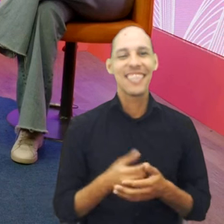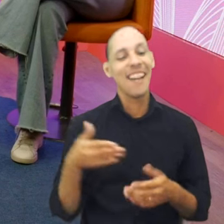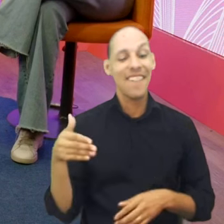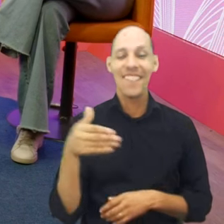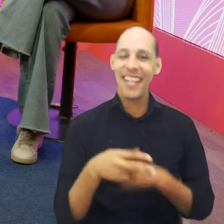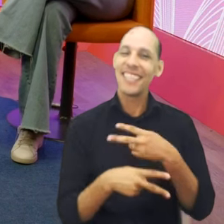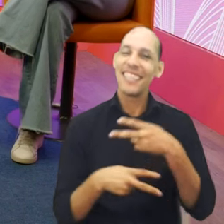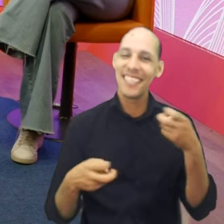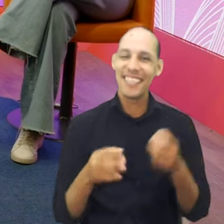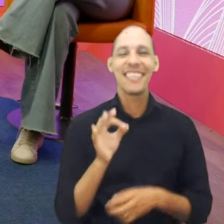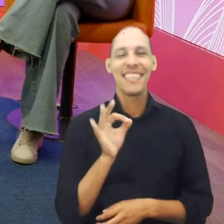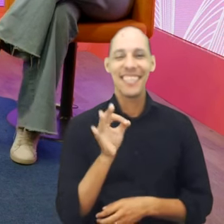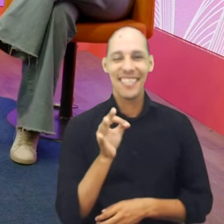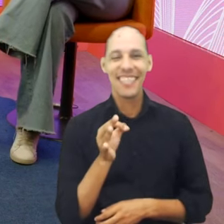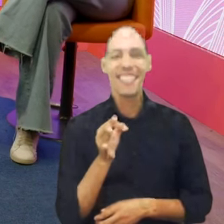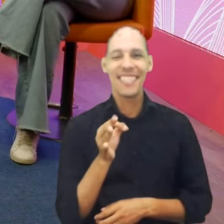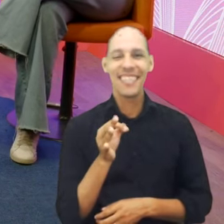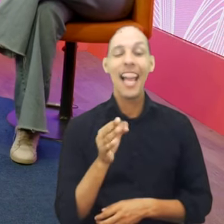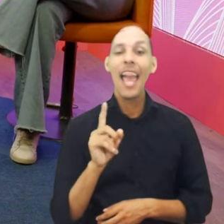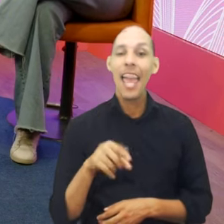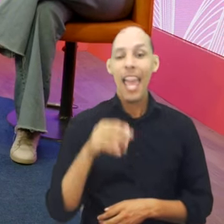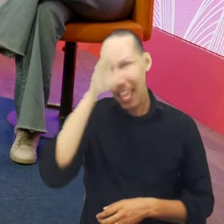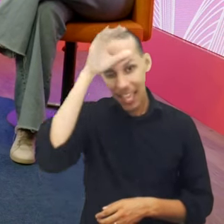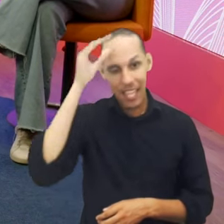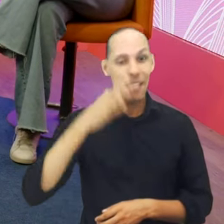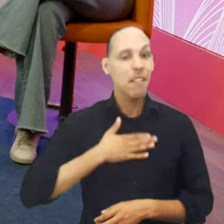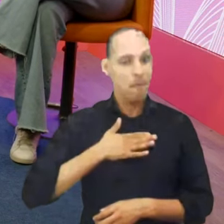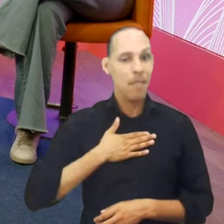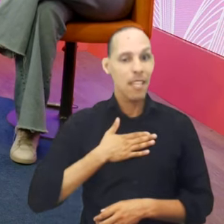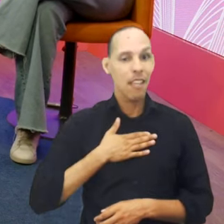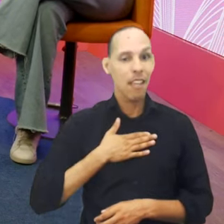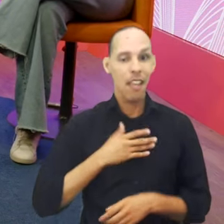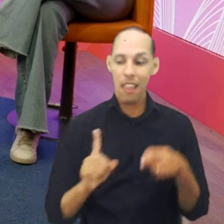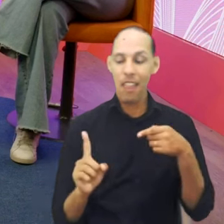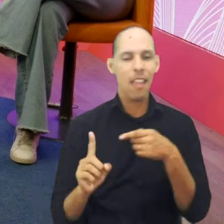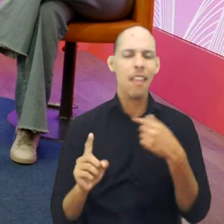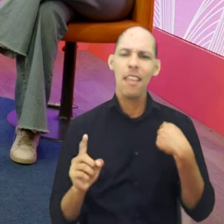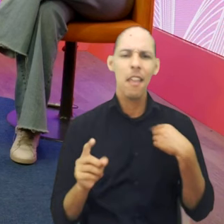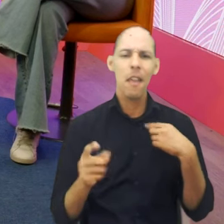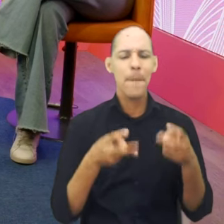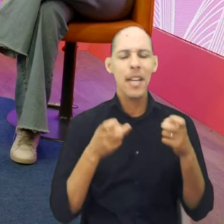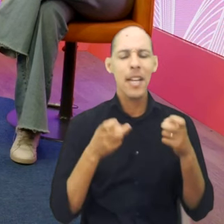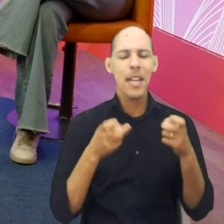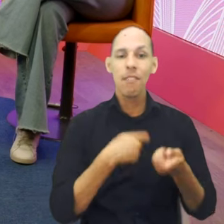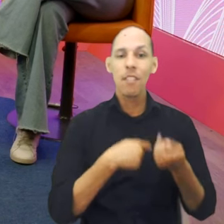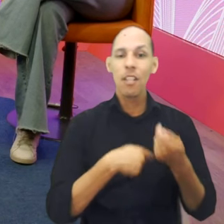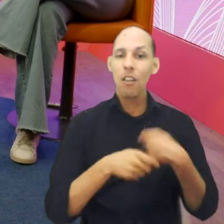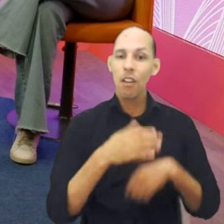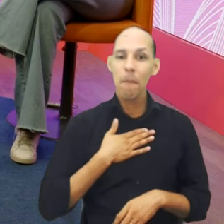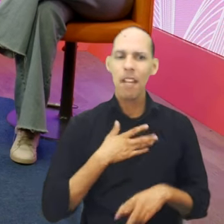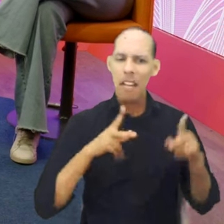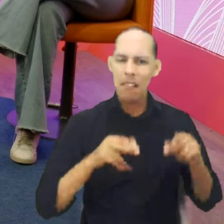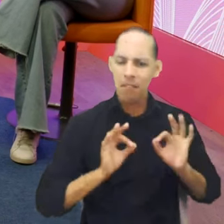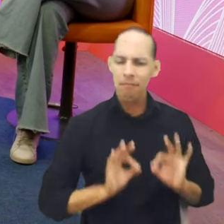passadinha no Sebrae. É, encontrei o Sebrae. Por conta de uma cliente minha, inclusive, porque eu ainda não enxergava o meu negócio como um negócio. É. Para